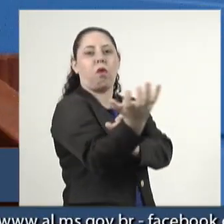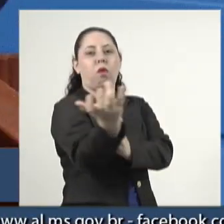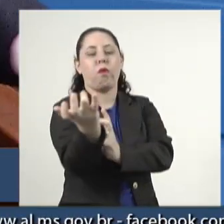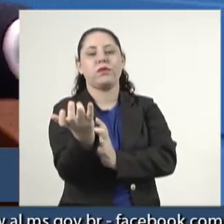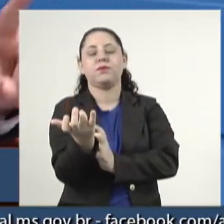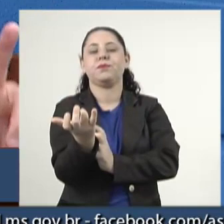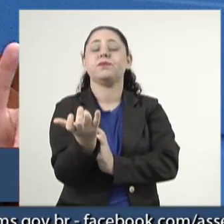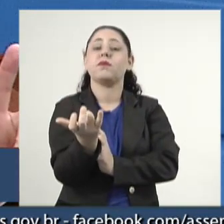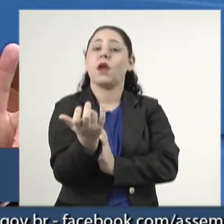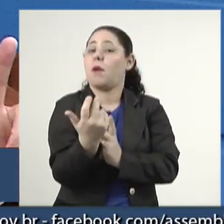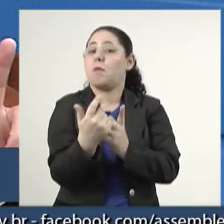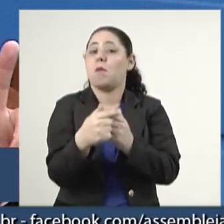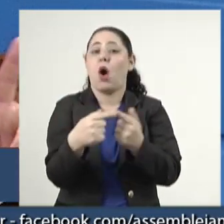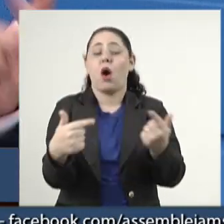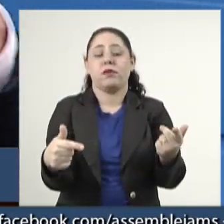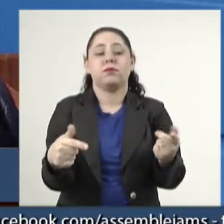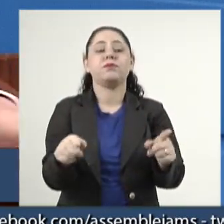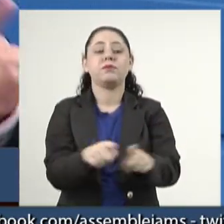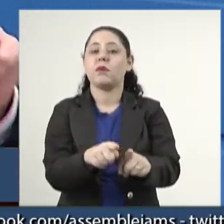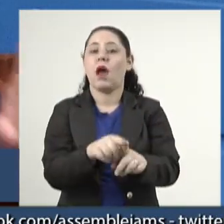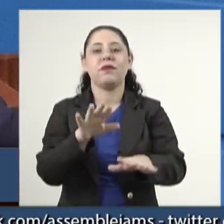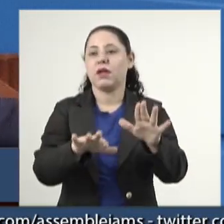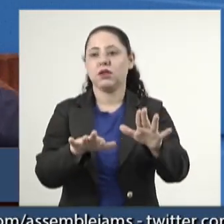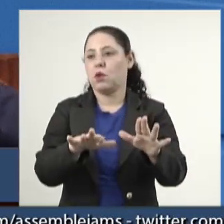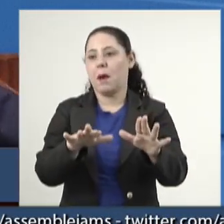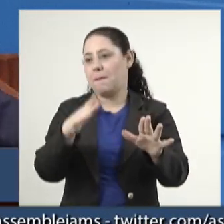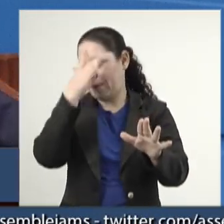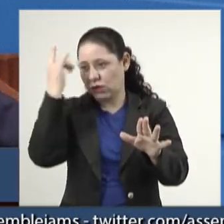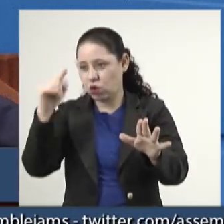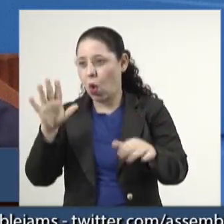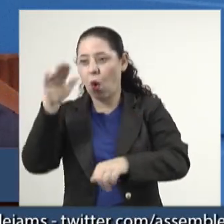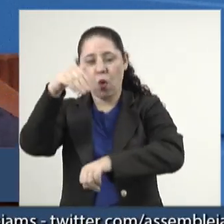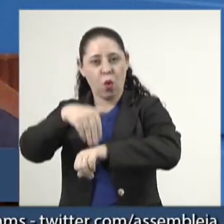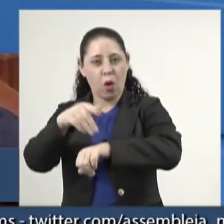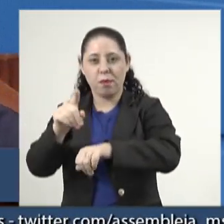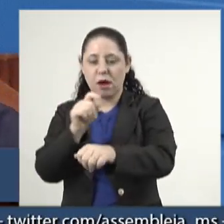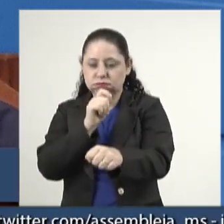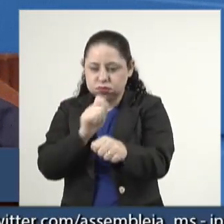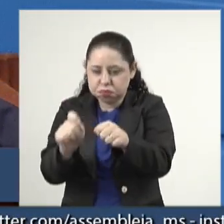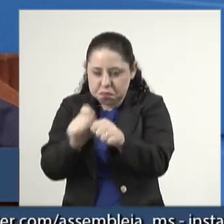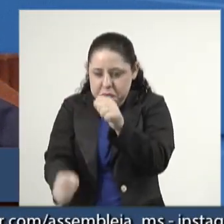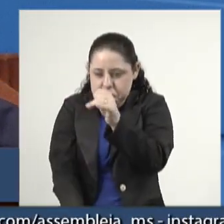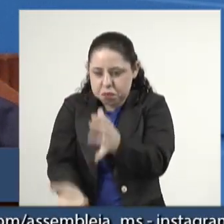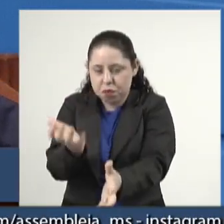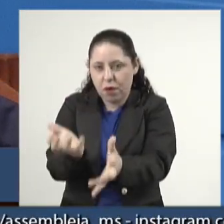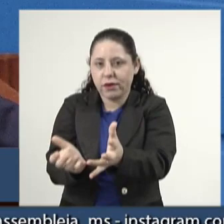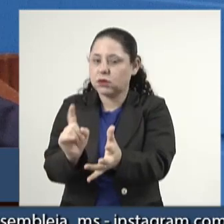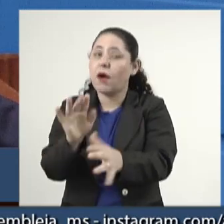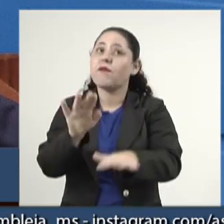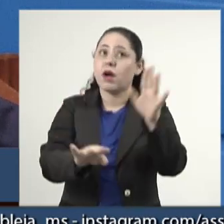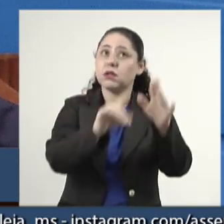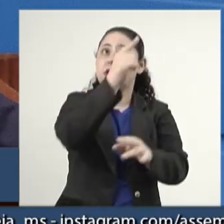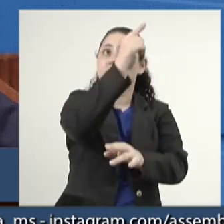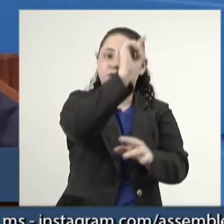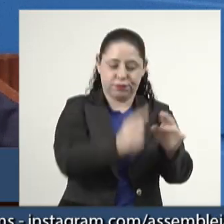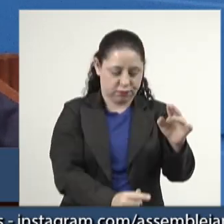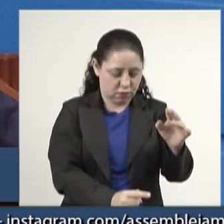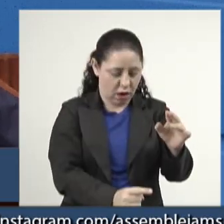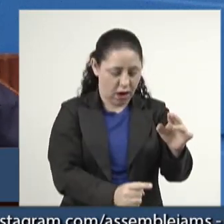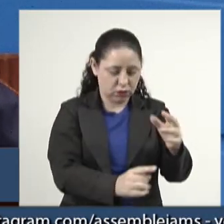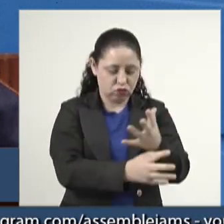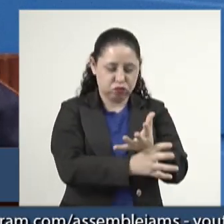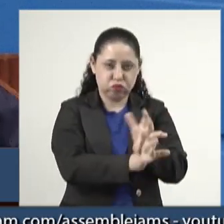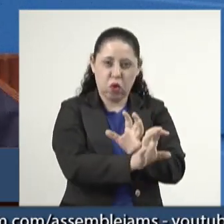de causas naturais, né, nem sempre provocados pela ação humana, né? Então, eu